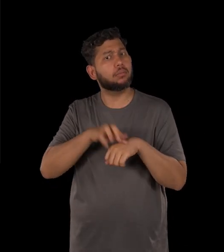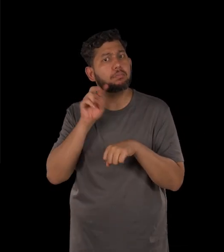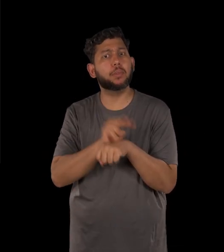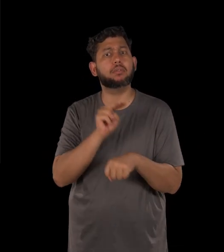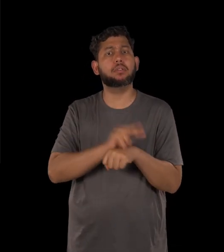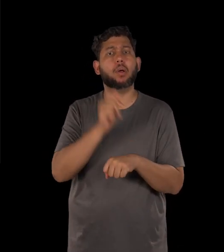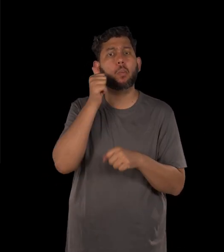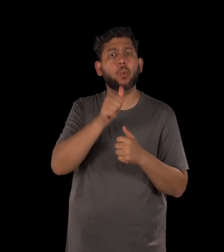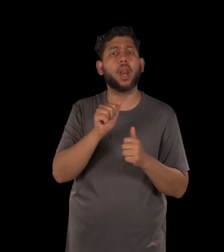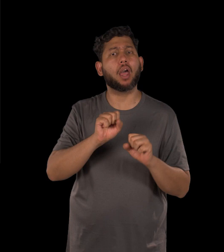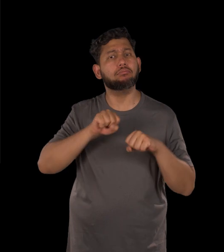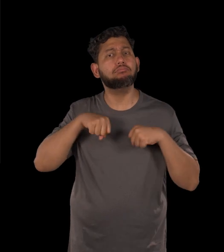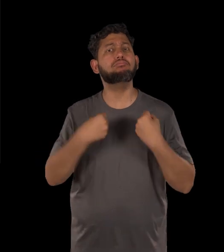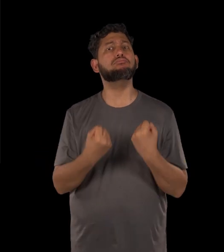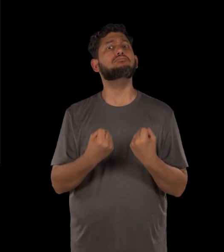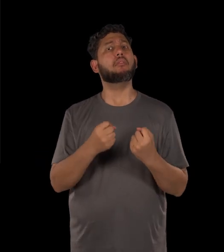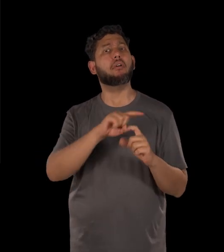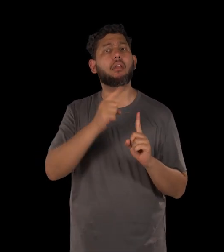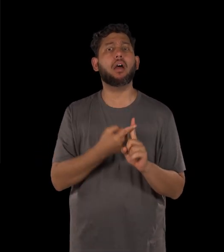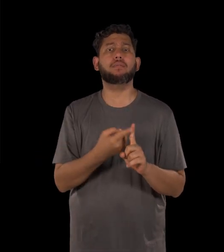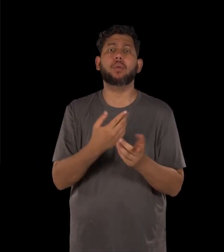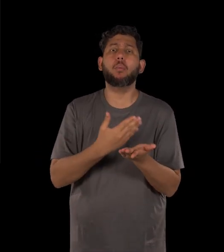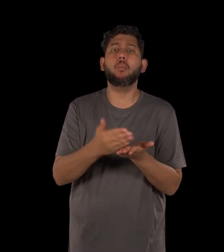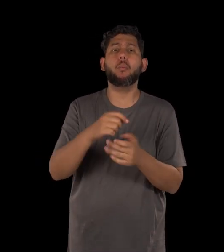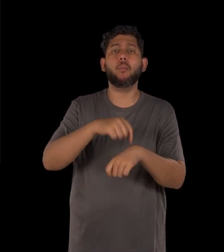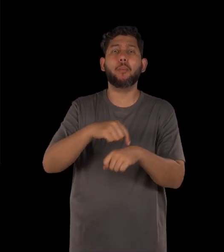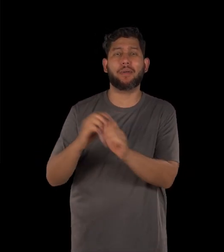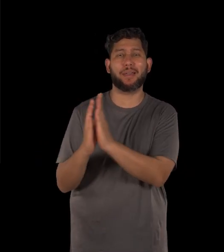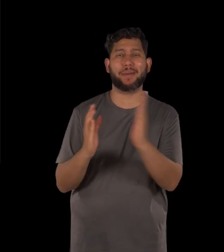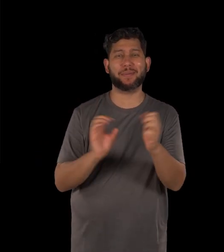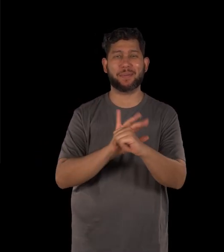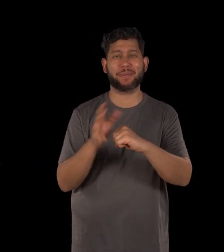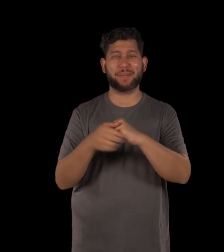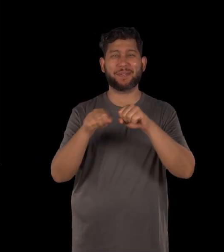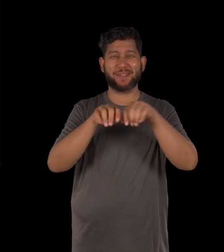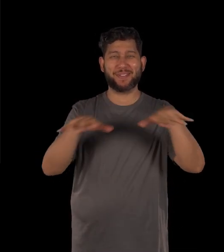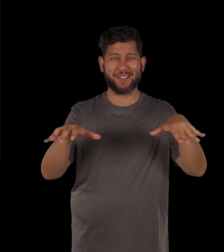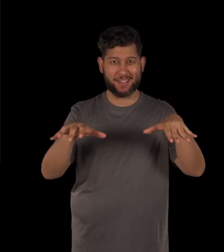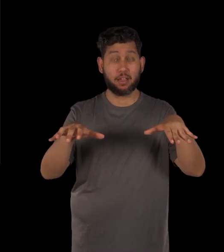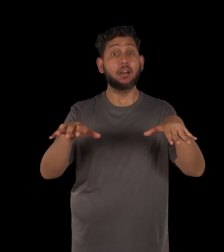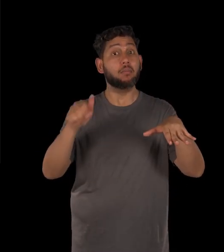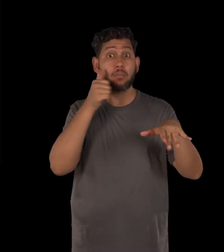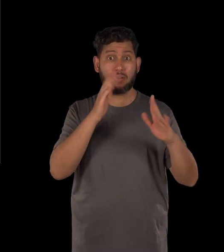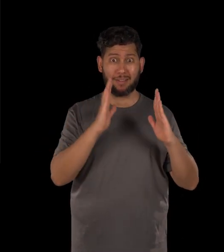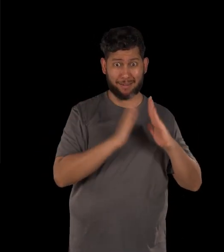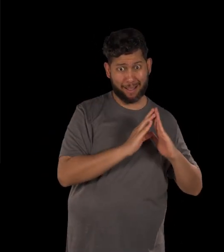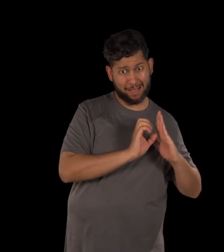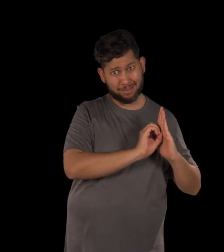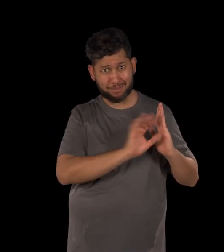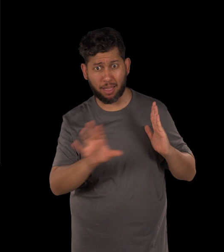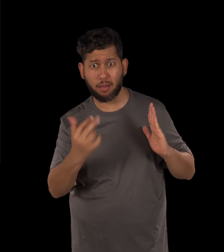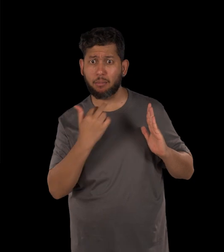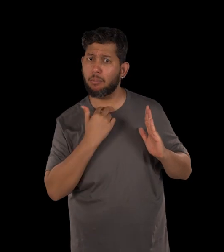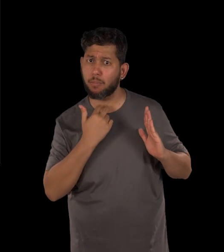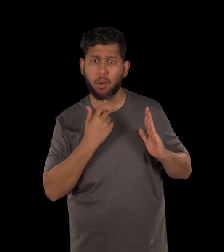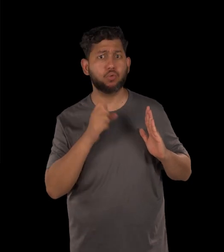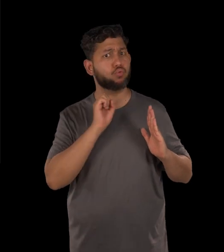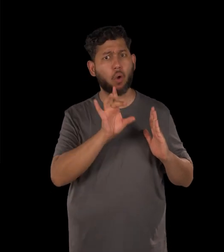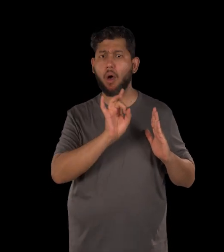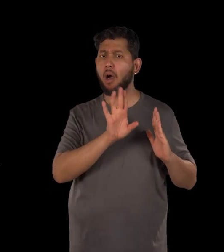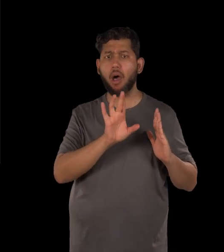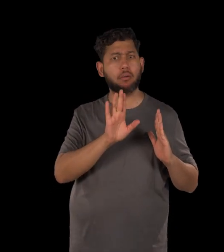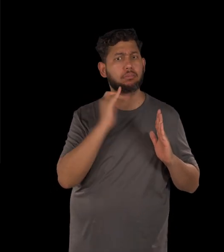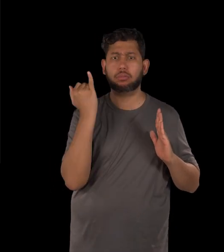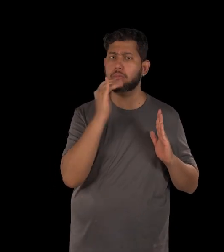grávidas durante a pandemia de Covid-19, defendendo que elas deveriam sair de casa apenas para passar por consultas e